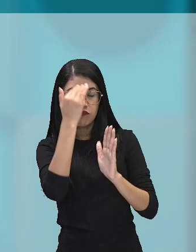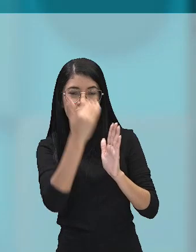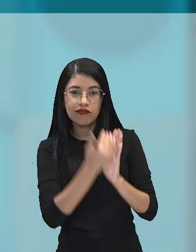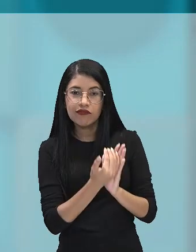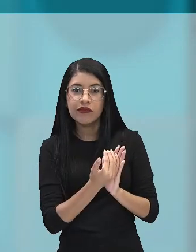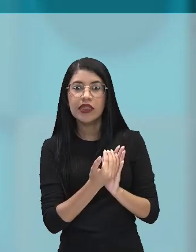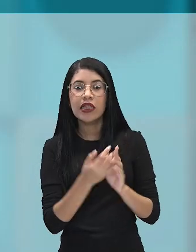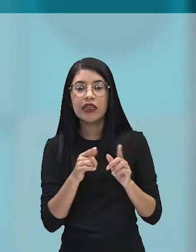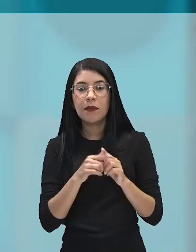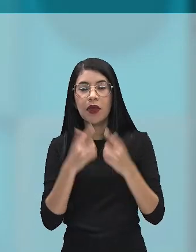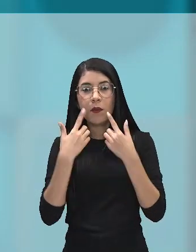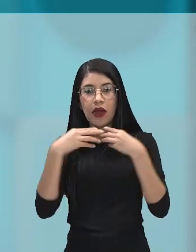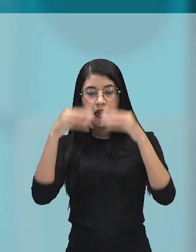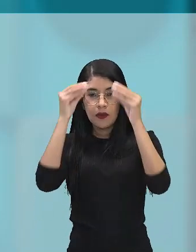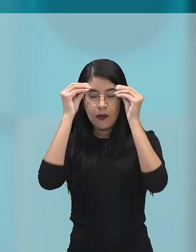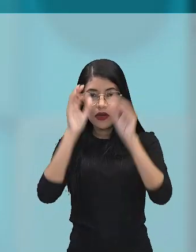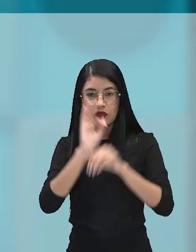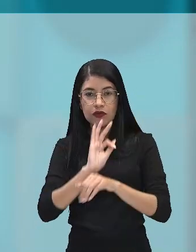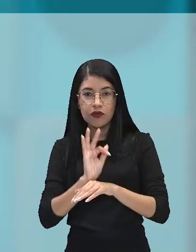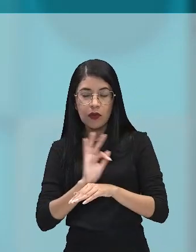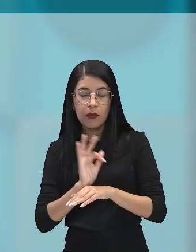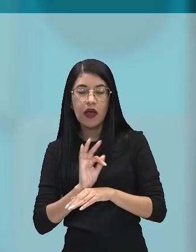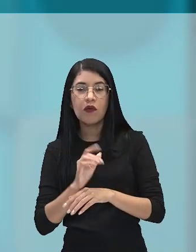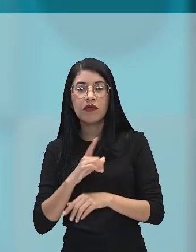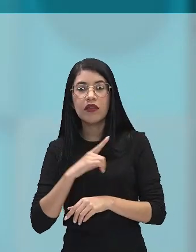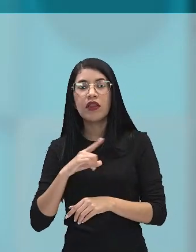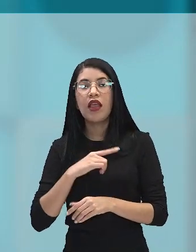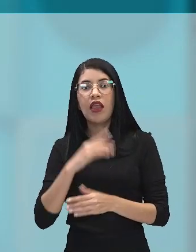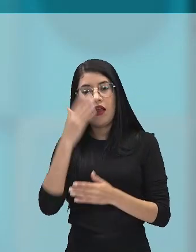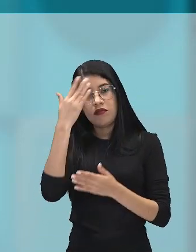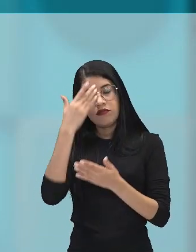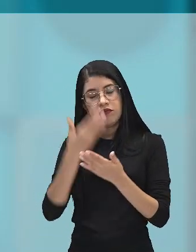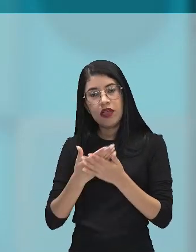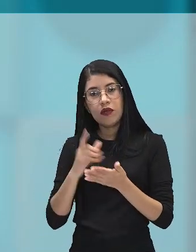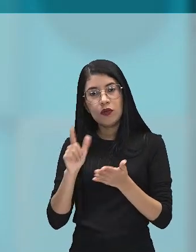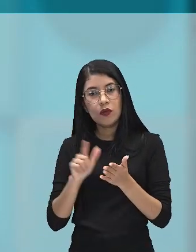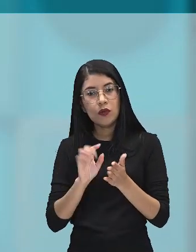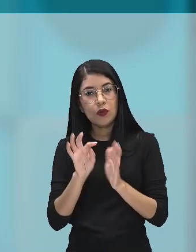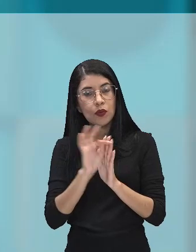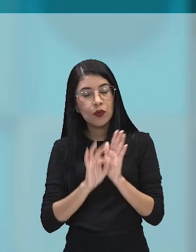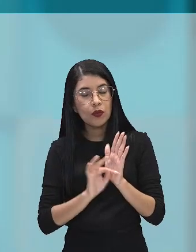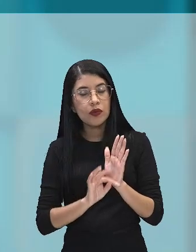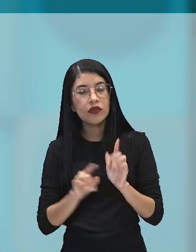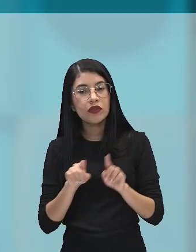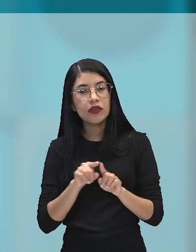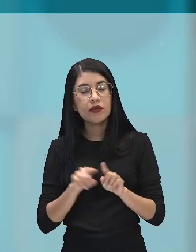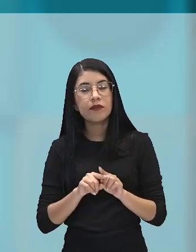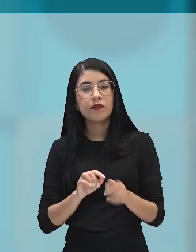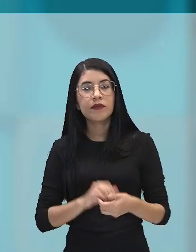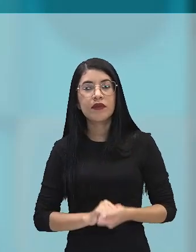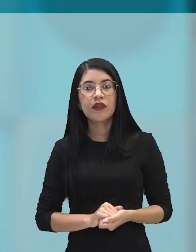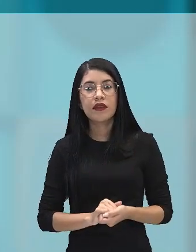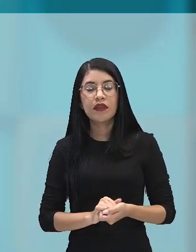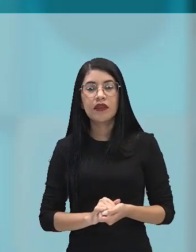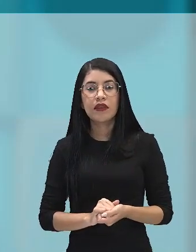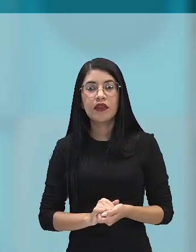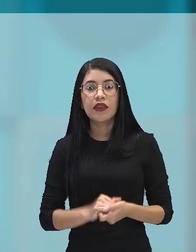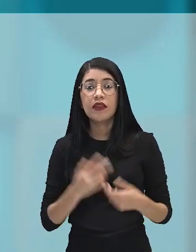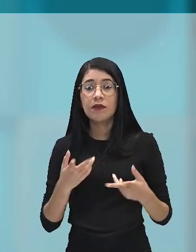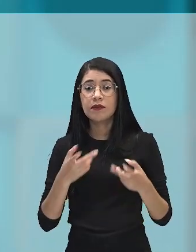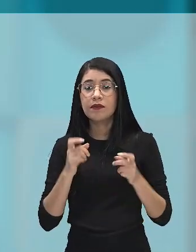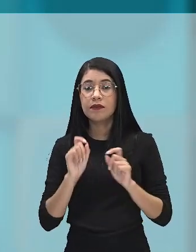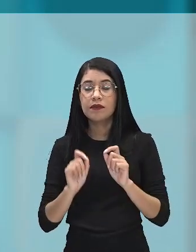uma linguagem formal, traz credibilidade para o texto, ok? E ao trazer credibilidade também, percebam